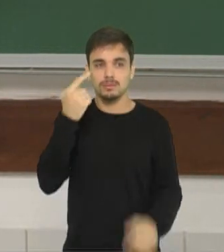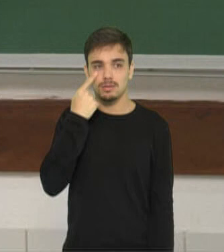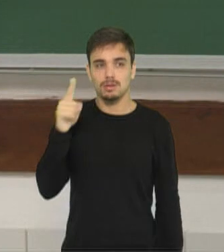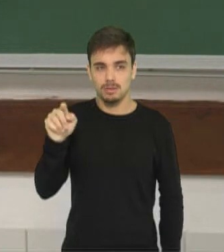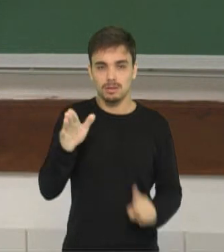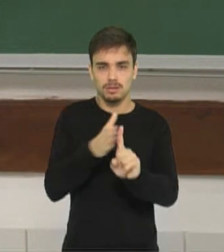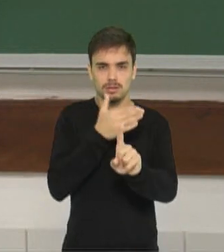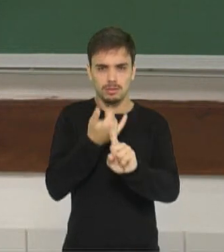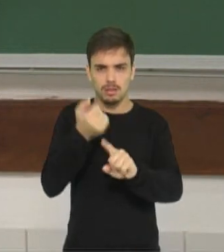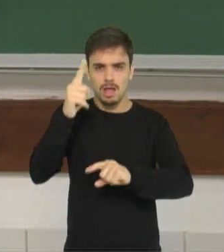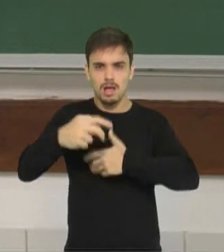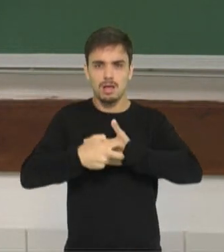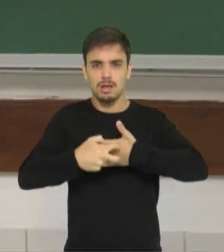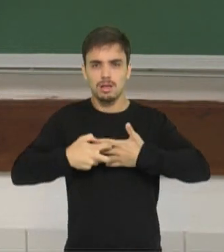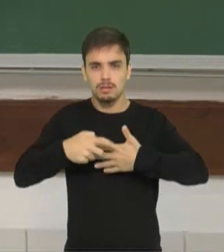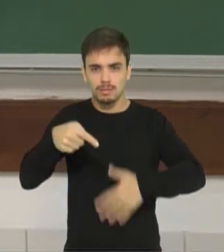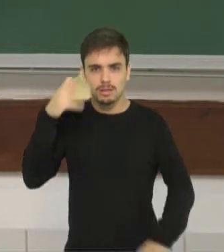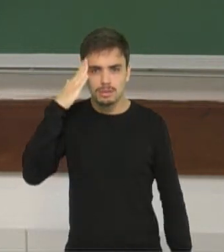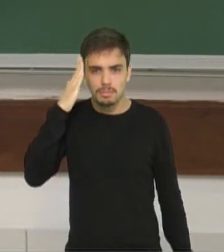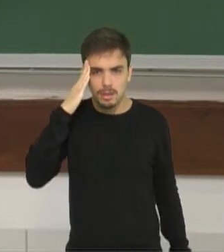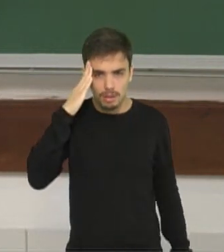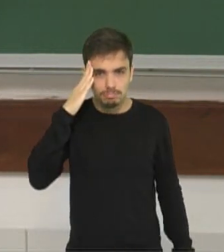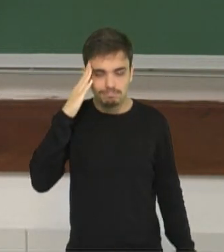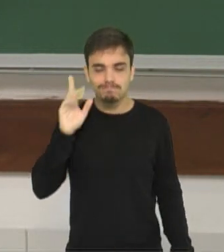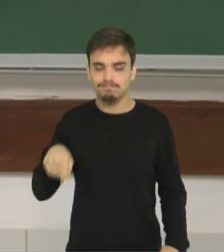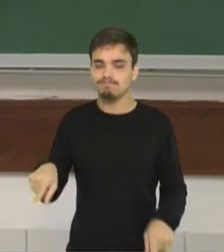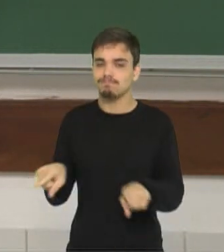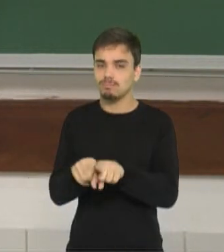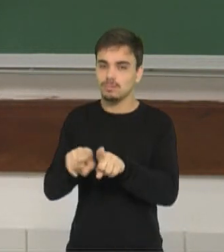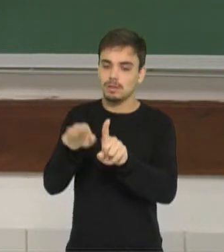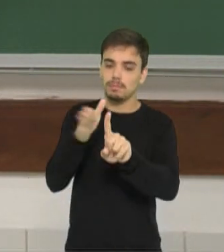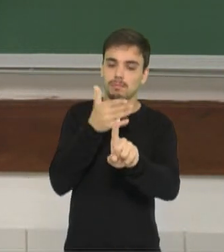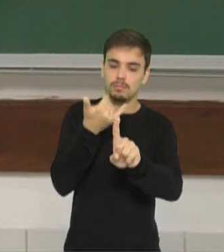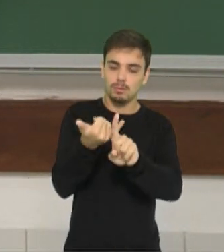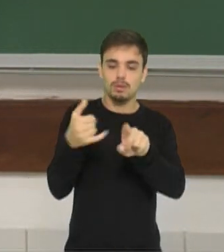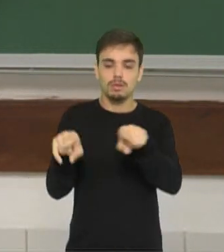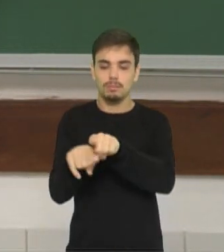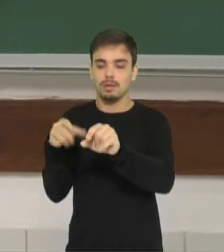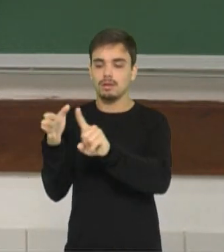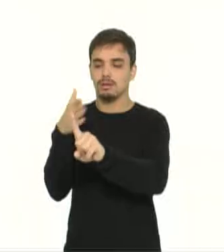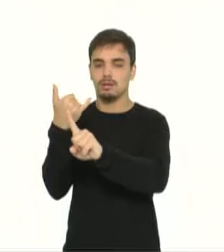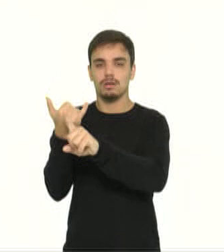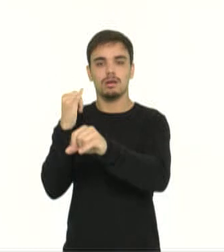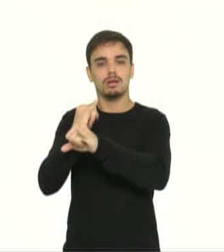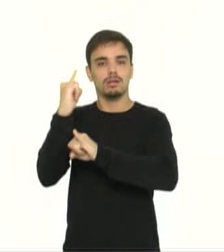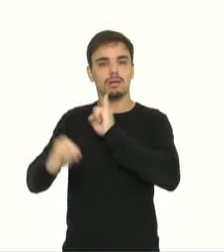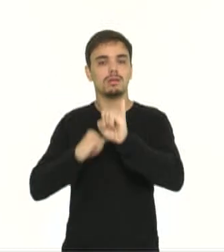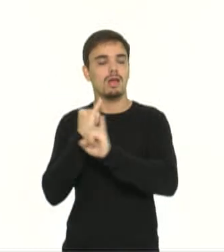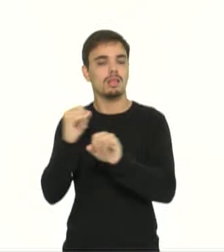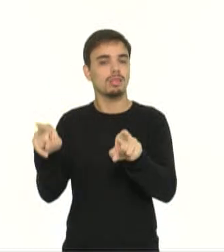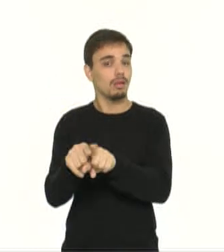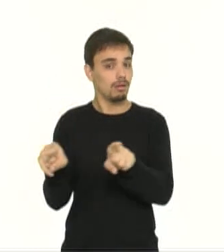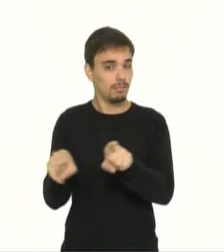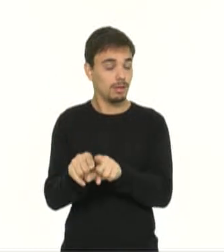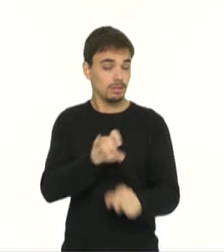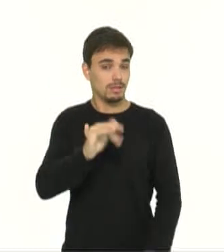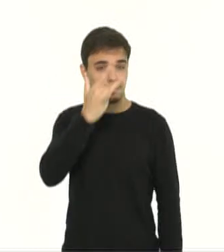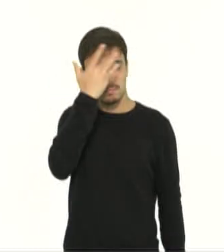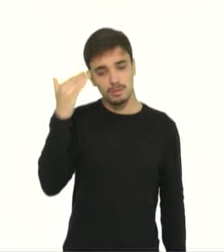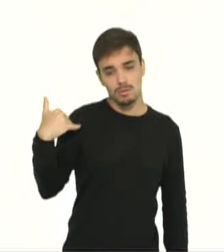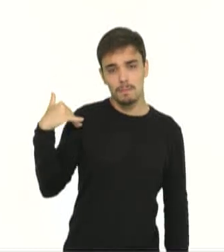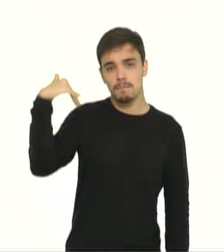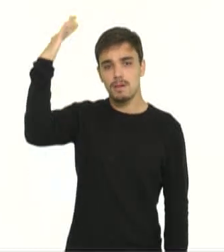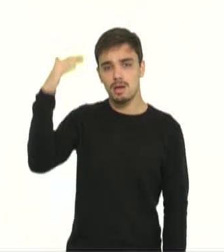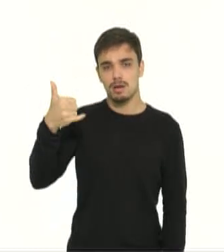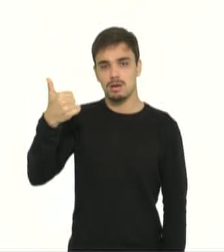cyberbullying é crime. Você sabia disso? O bullying também, e o cyberbullying é crime. Se o autor for maior de idade, poderá